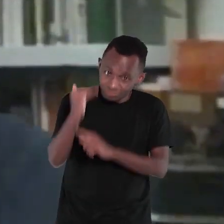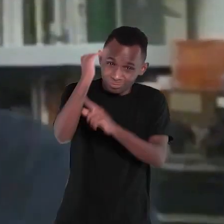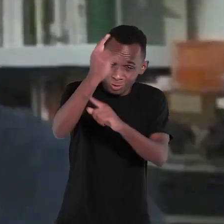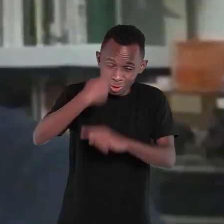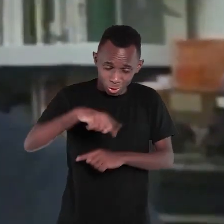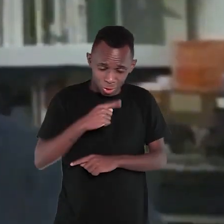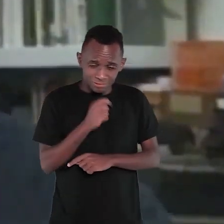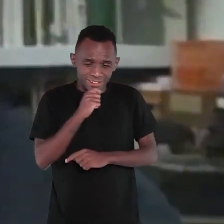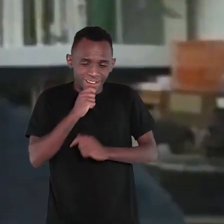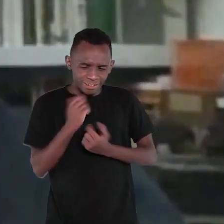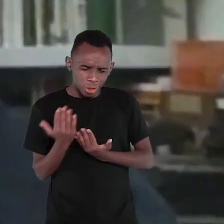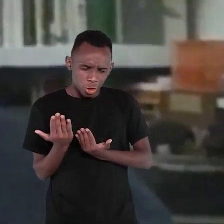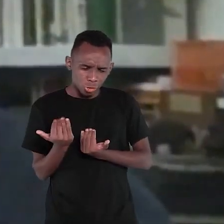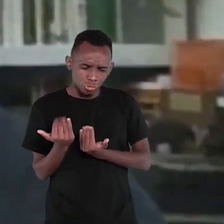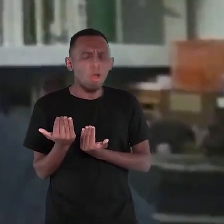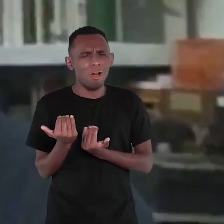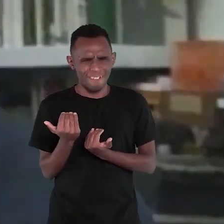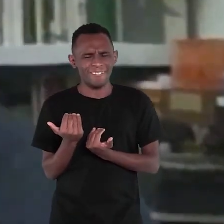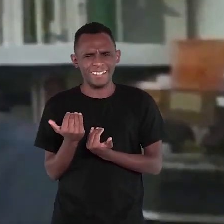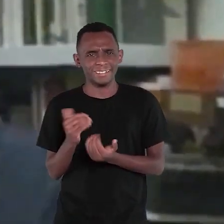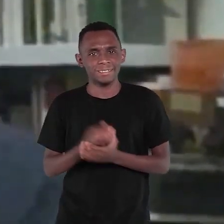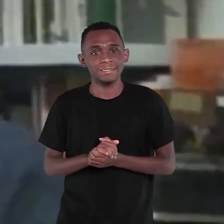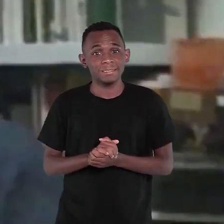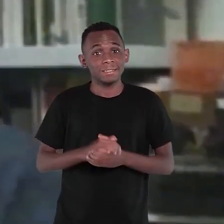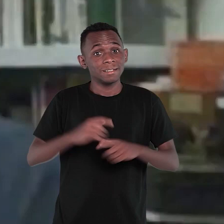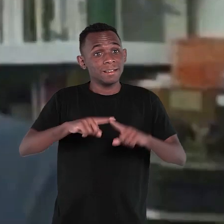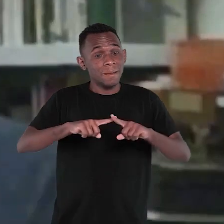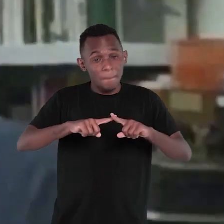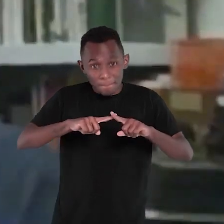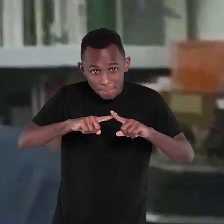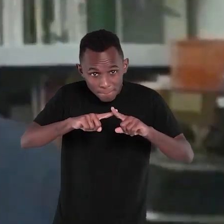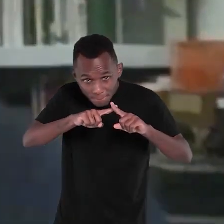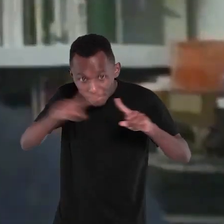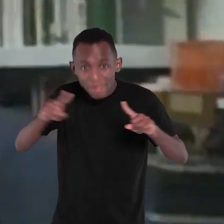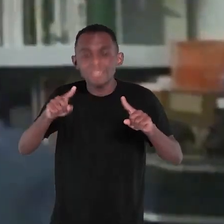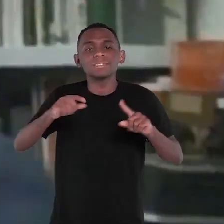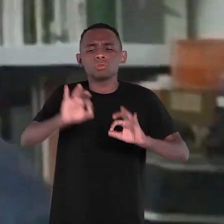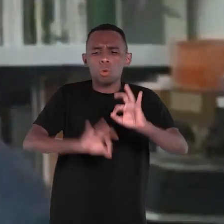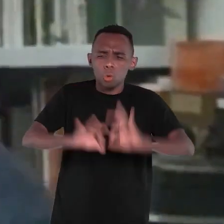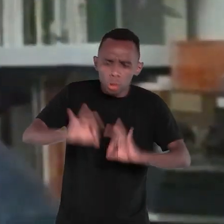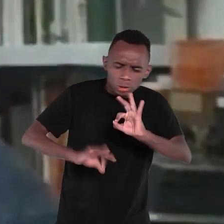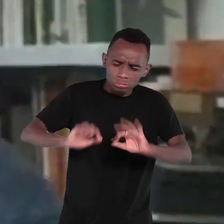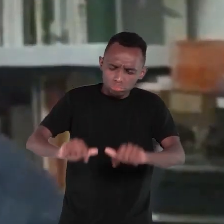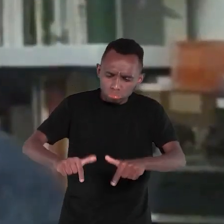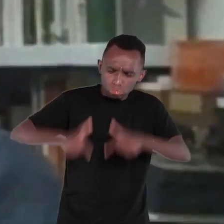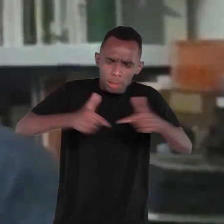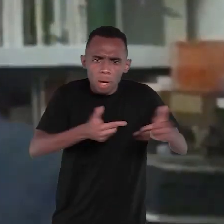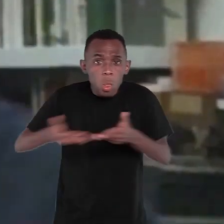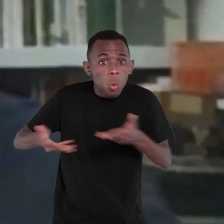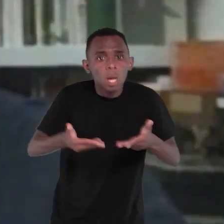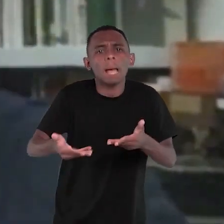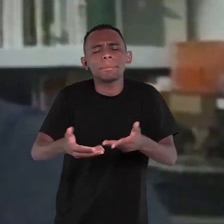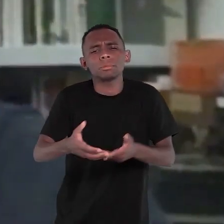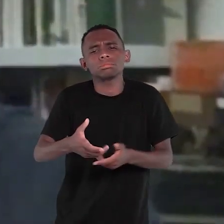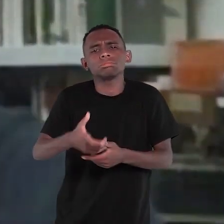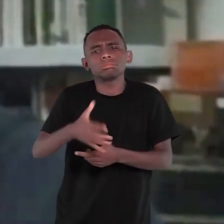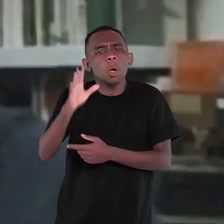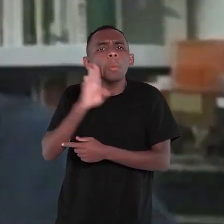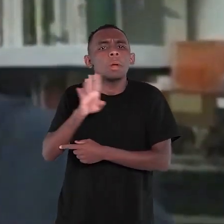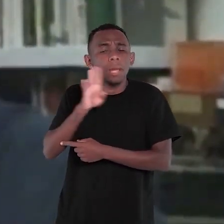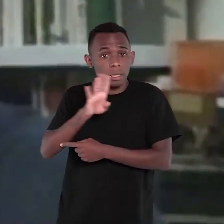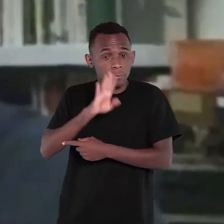né? A gente ainda é pré-adolescente com 12 anos, né? Mas estamos fazendo uma trilha bem